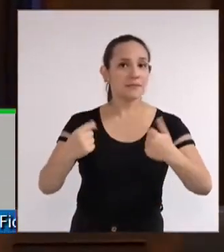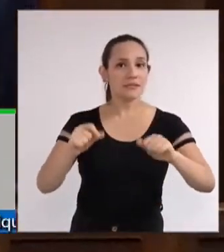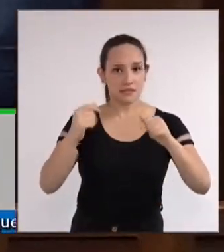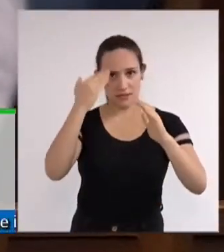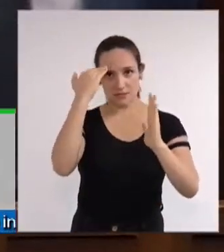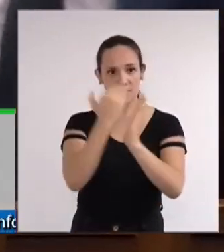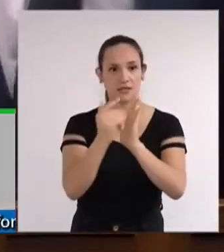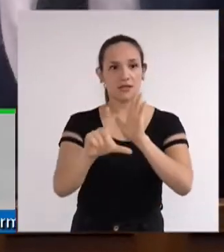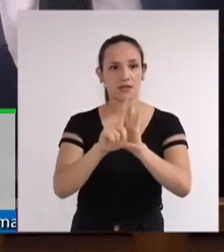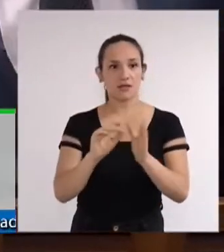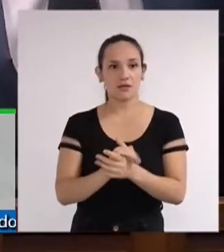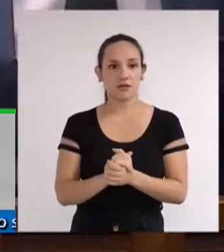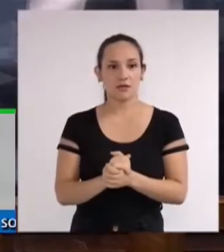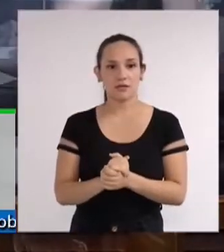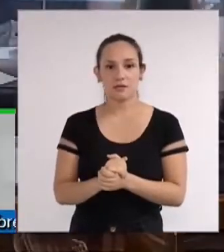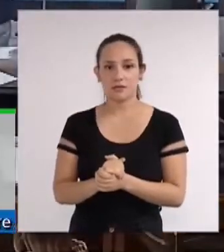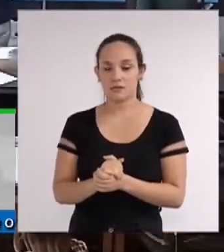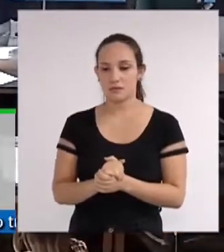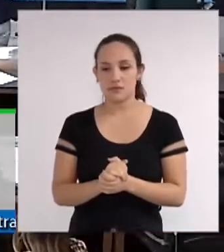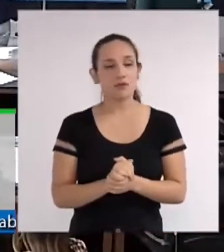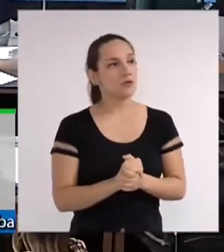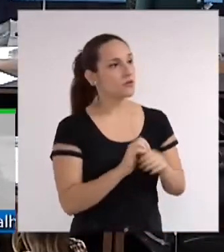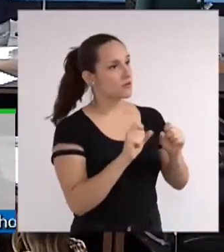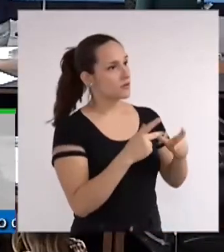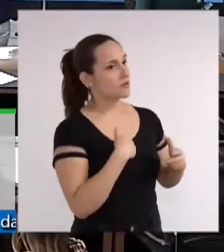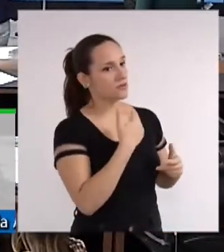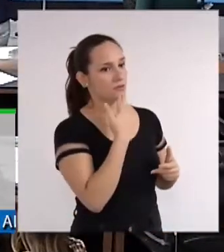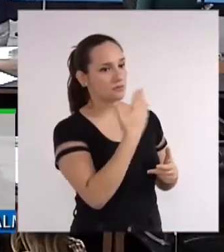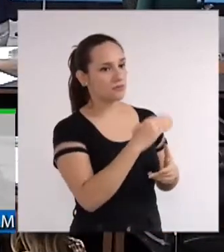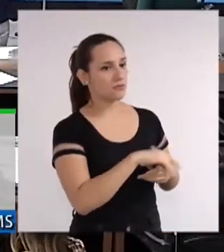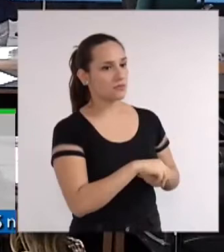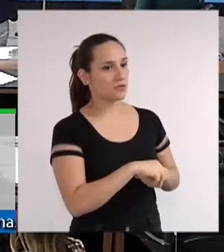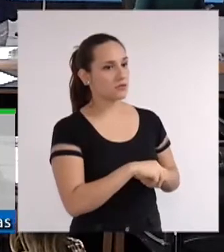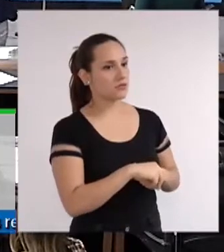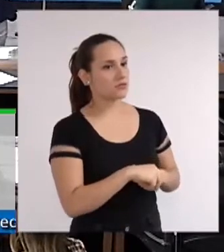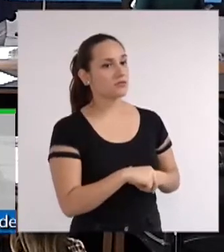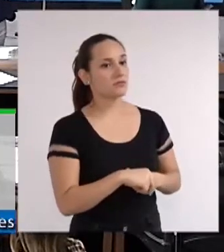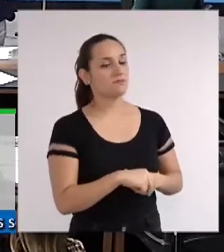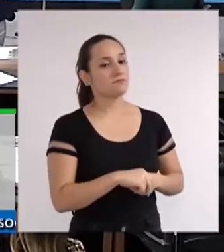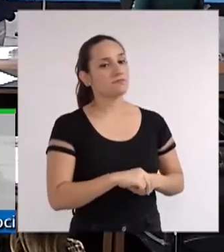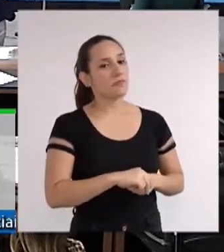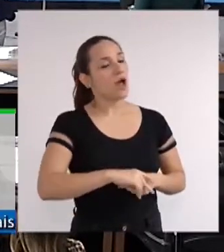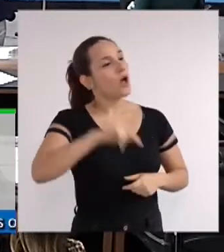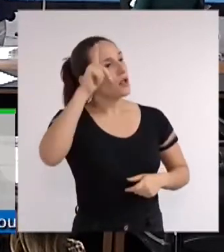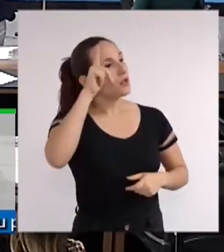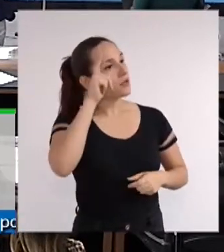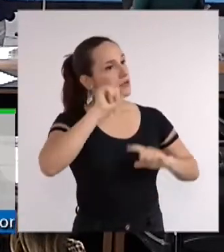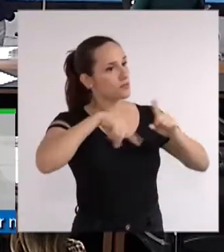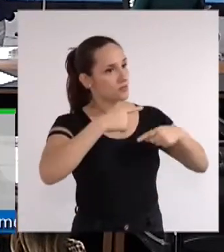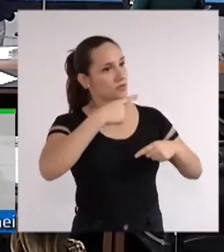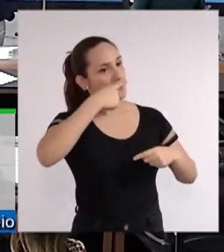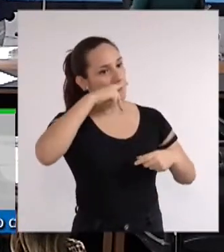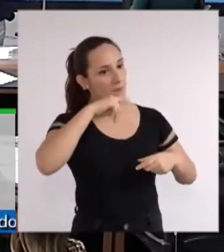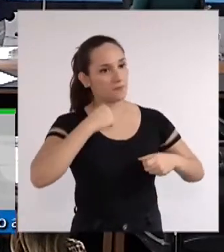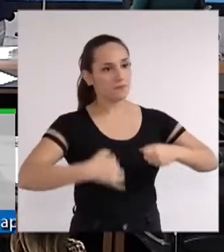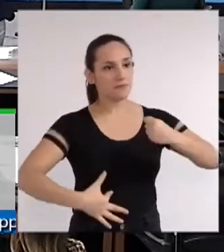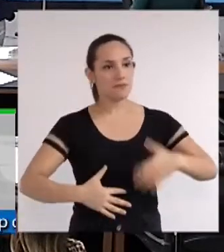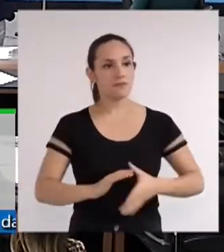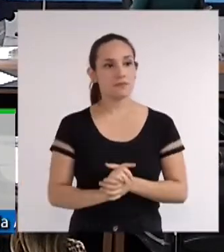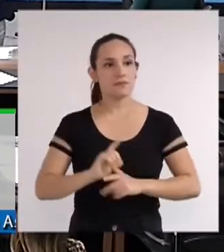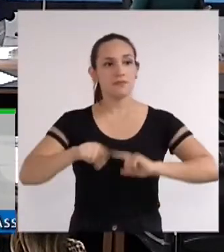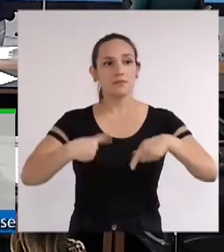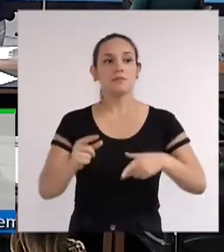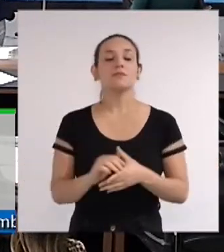princípio. Solicito ao deputado Lídio Lopes e, após, ao deputado Paulo Silva, que possa fazer as